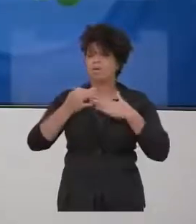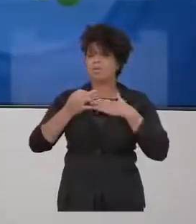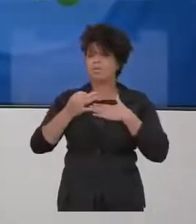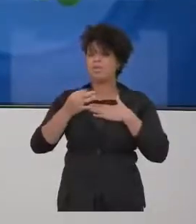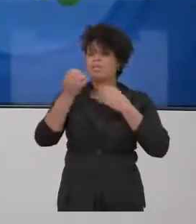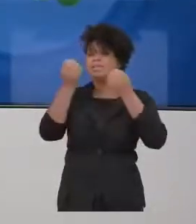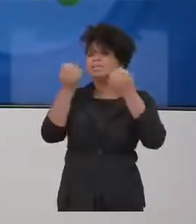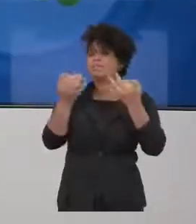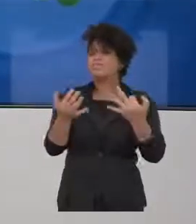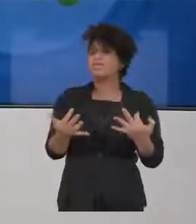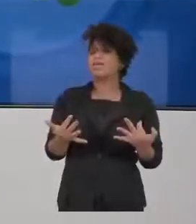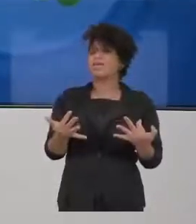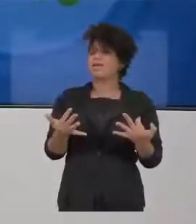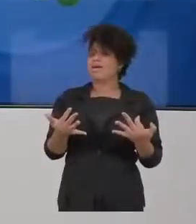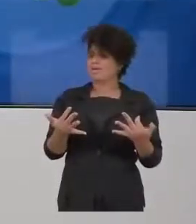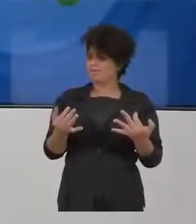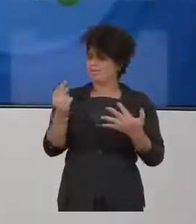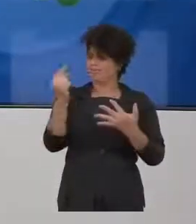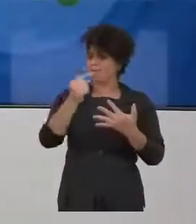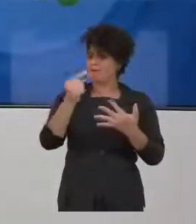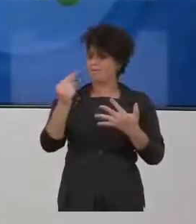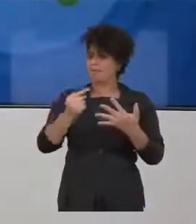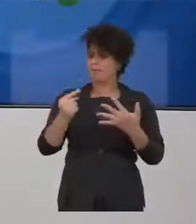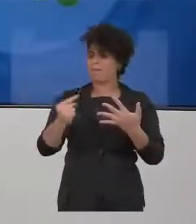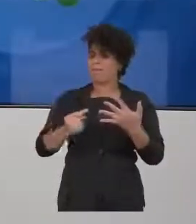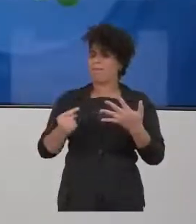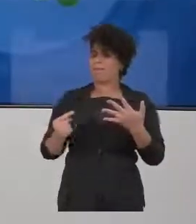ela, gente, é a coisa mais